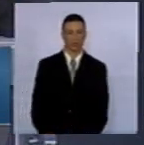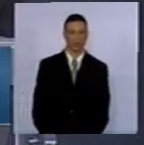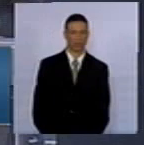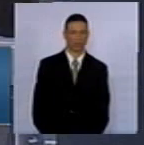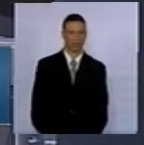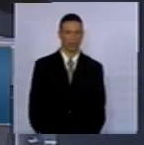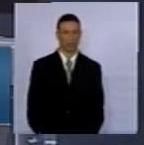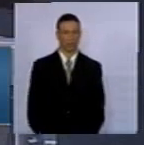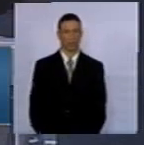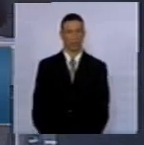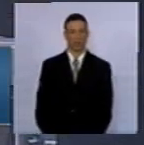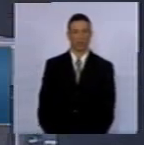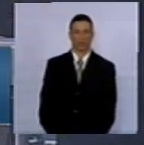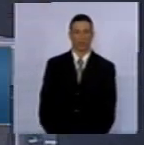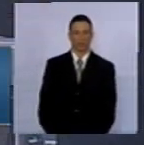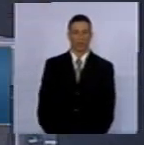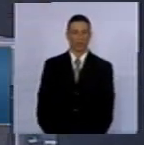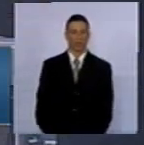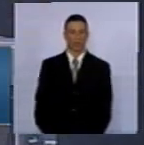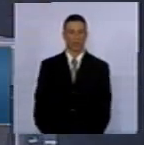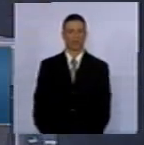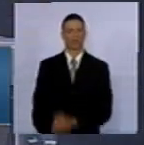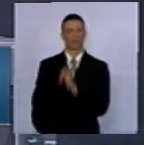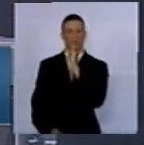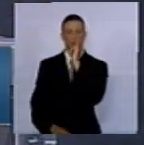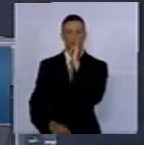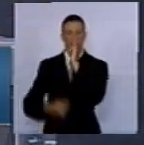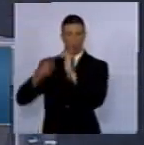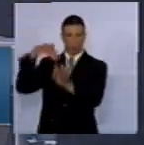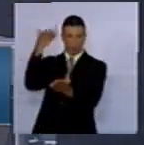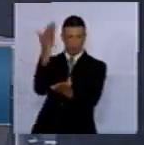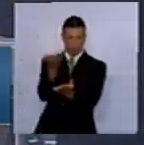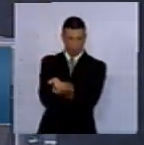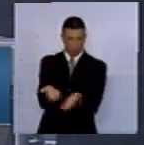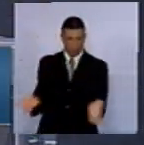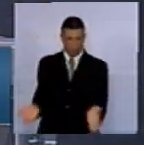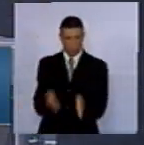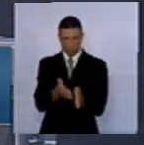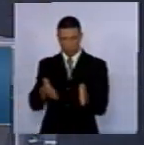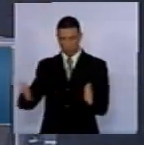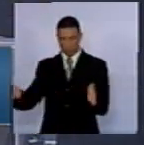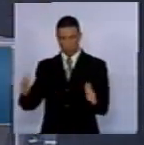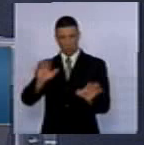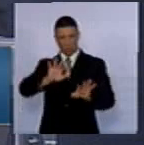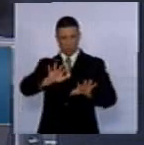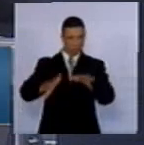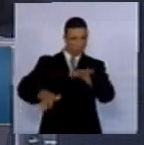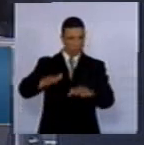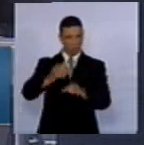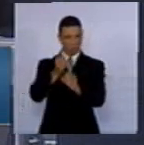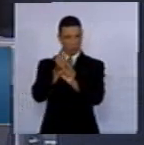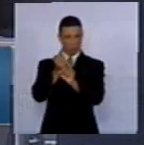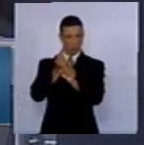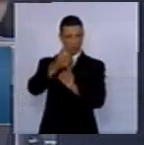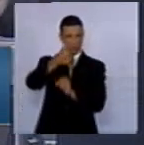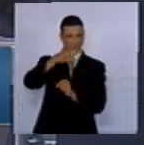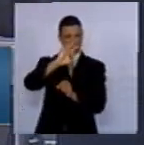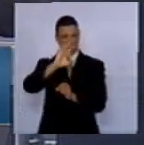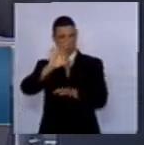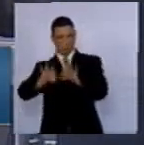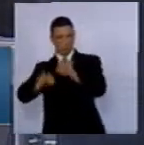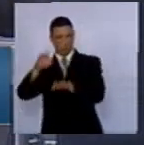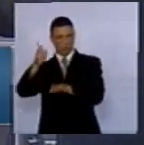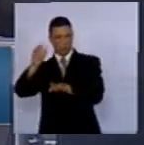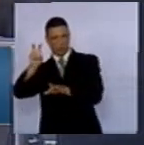cenário novo acompanhado de uma série de mudanças econômicas políticas culturais nos últimos 10 15 anos vai provocar